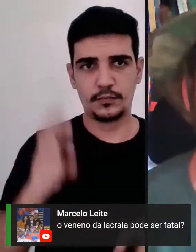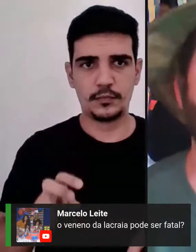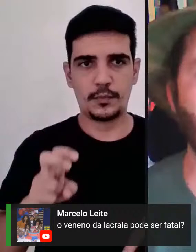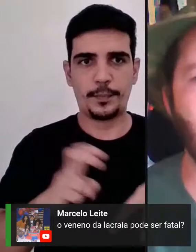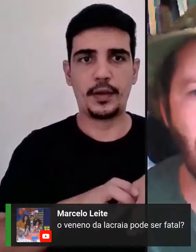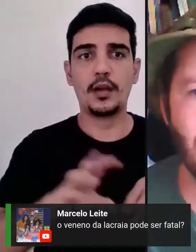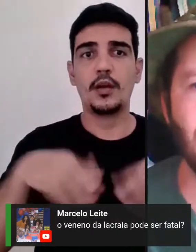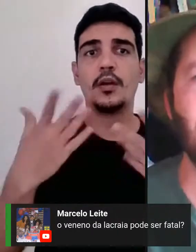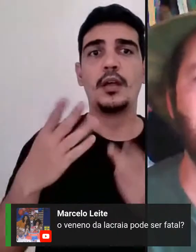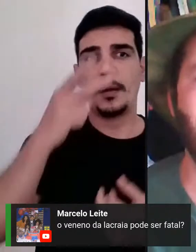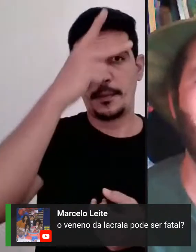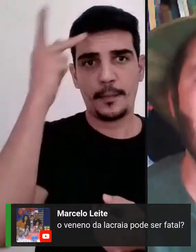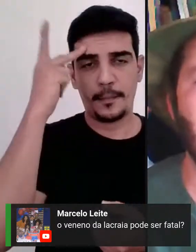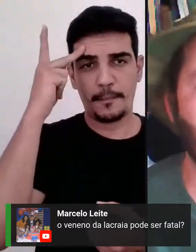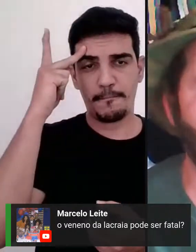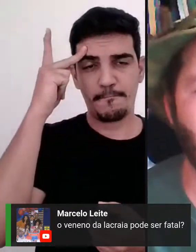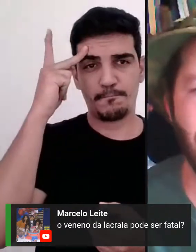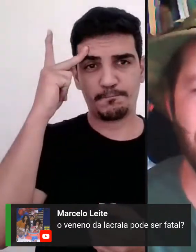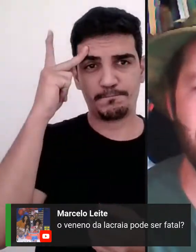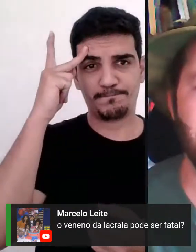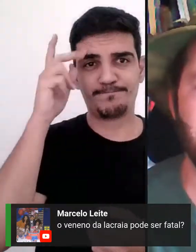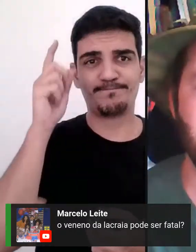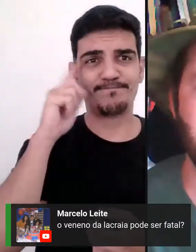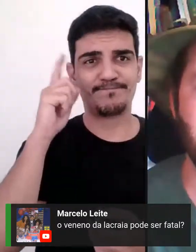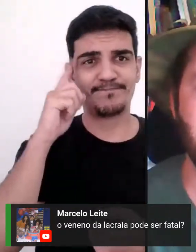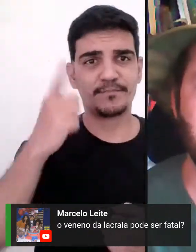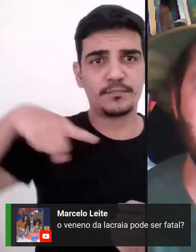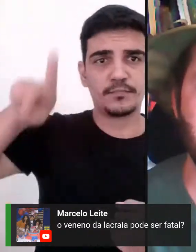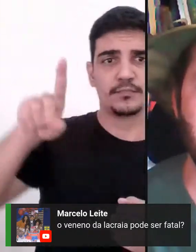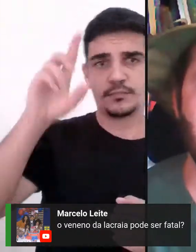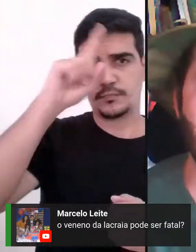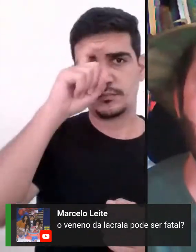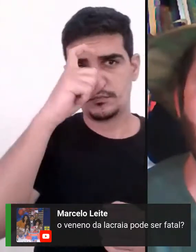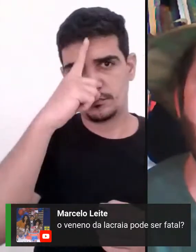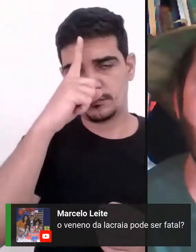ir para o hospital já era muito tarde, e ele acabou morrendo.